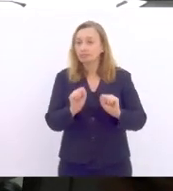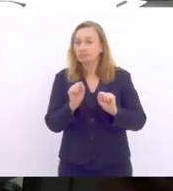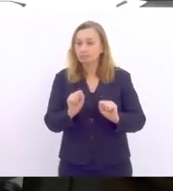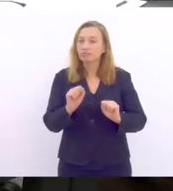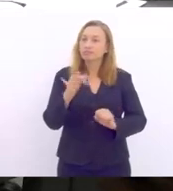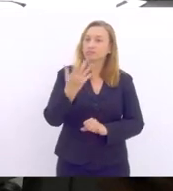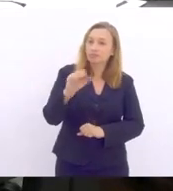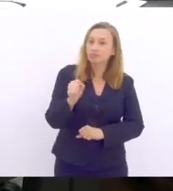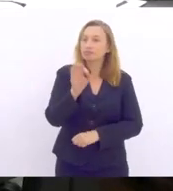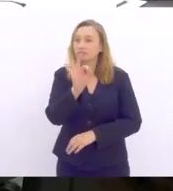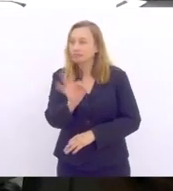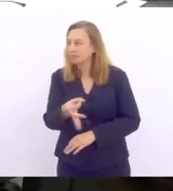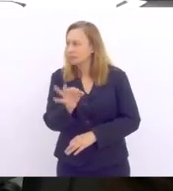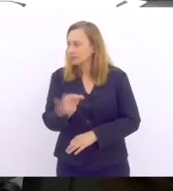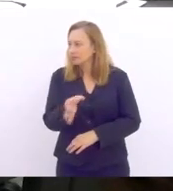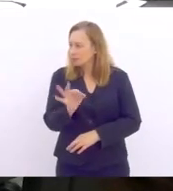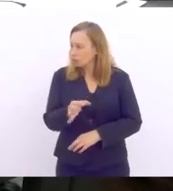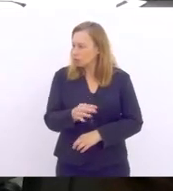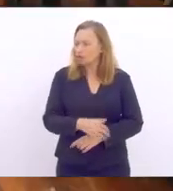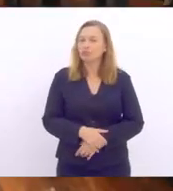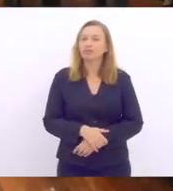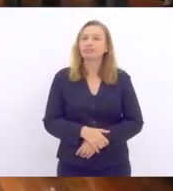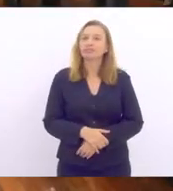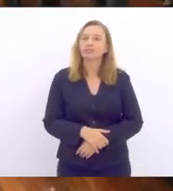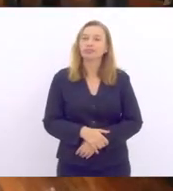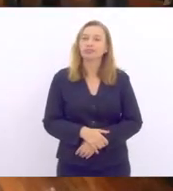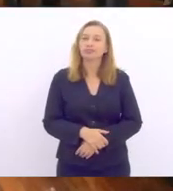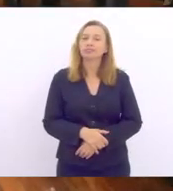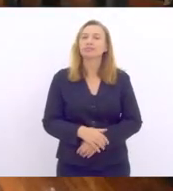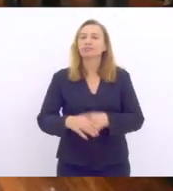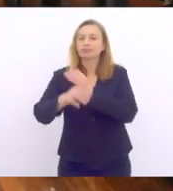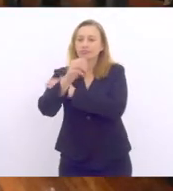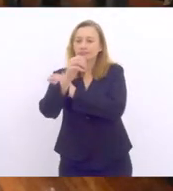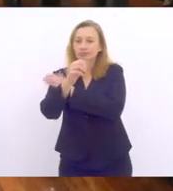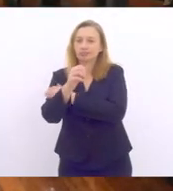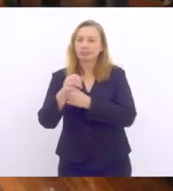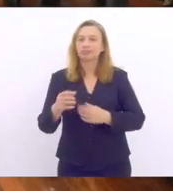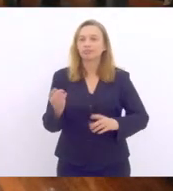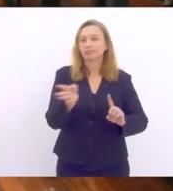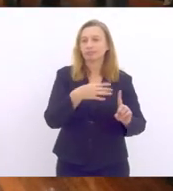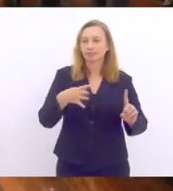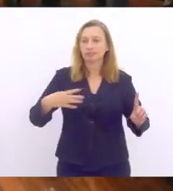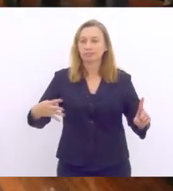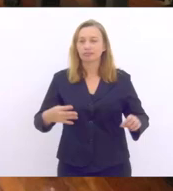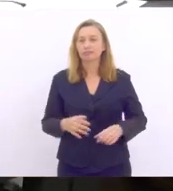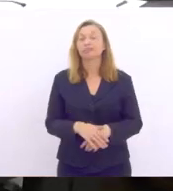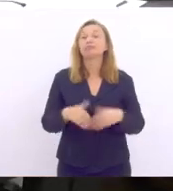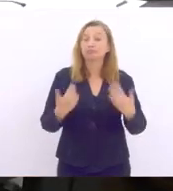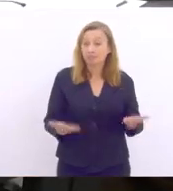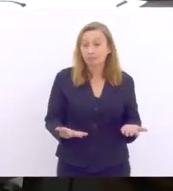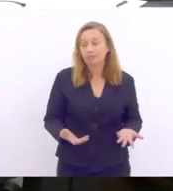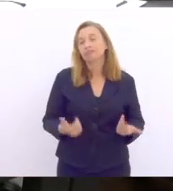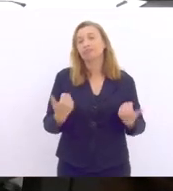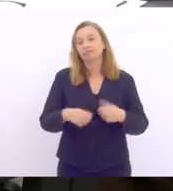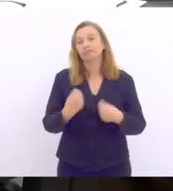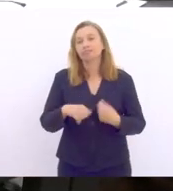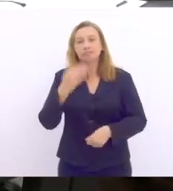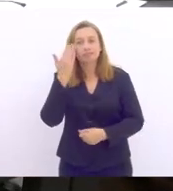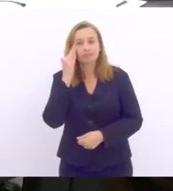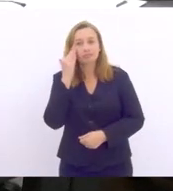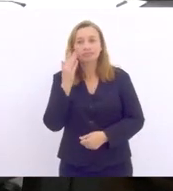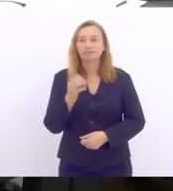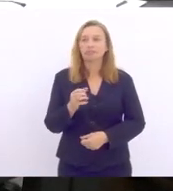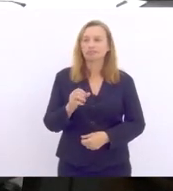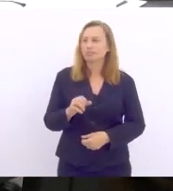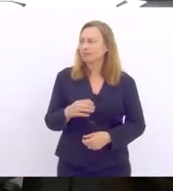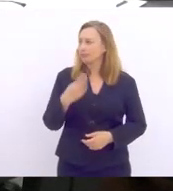campanhas concretas que superem a lógica do racismo, do machismo e da LGBTfobia. Então, a gente tem que entender as